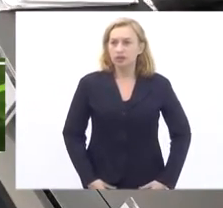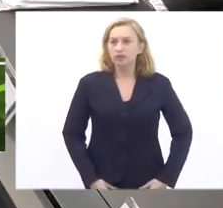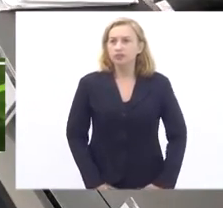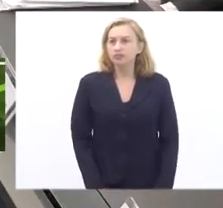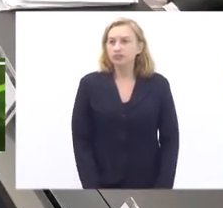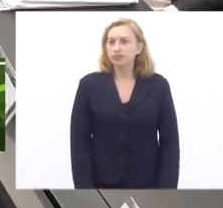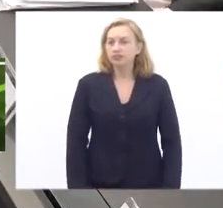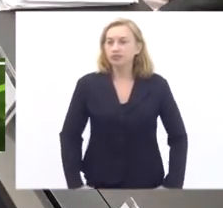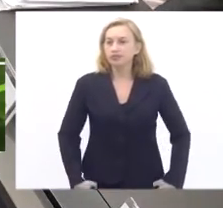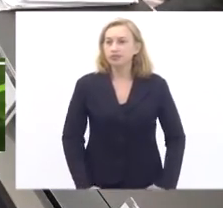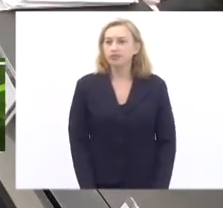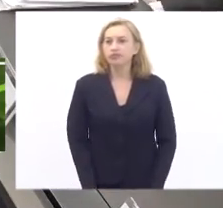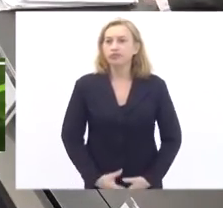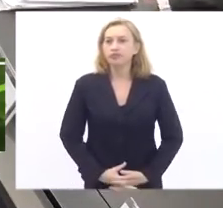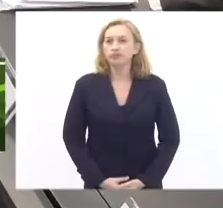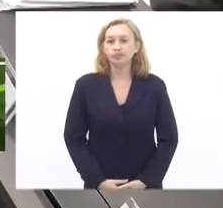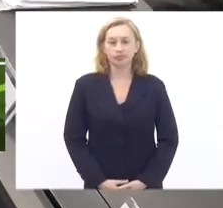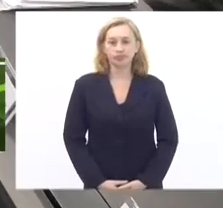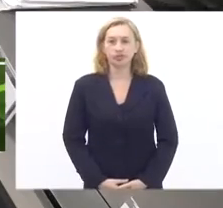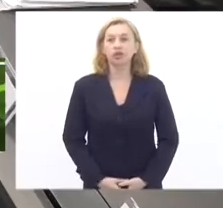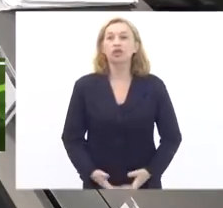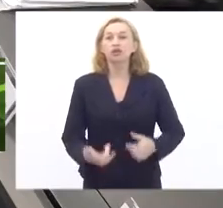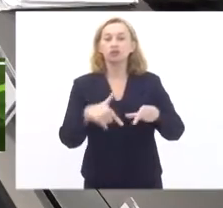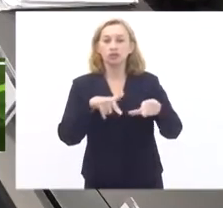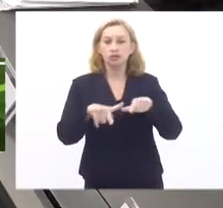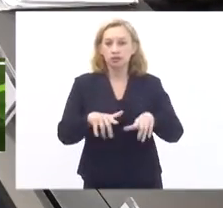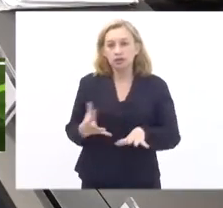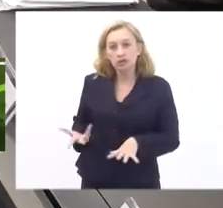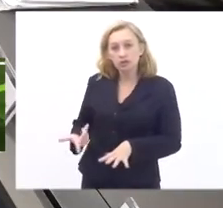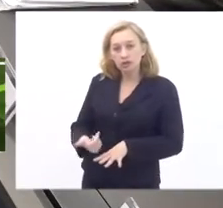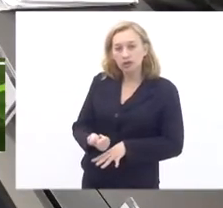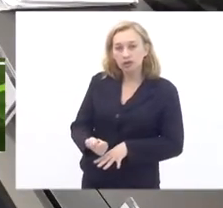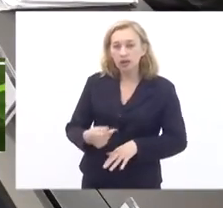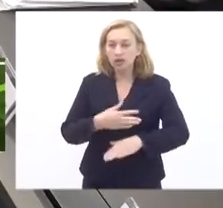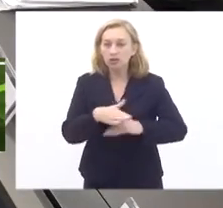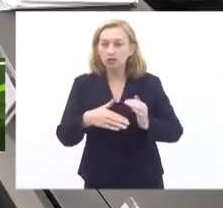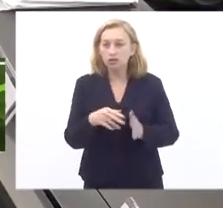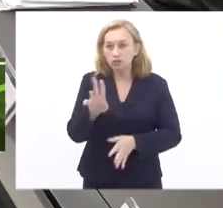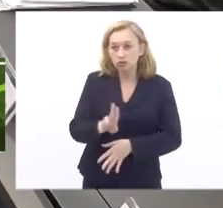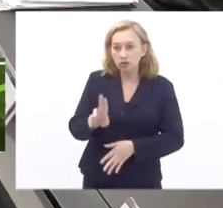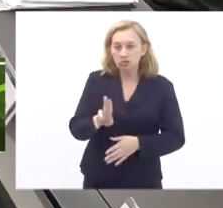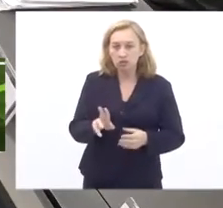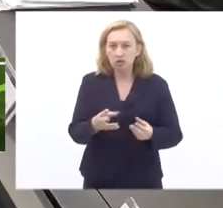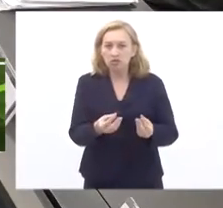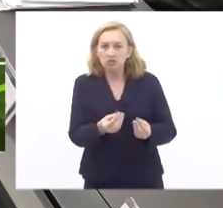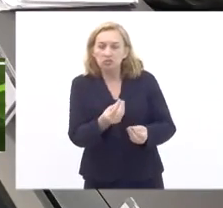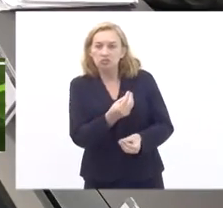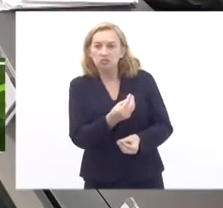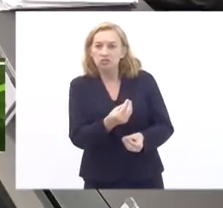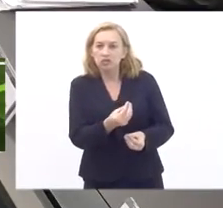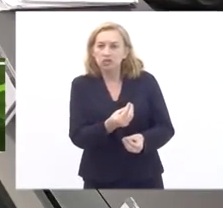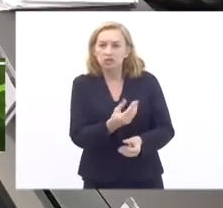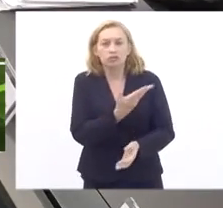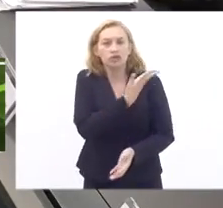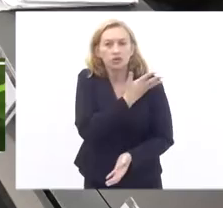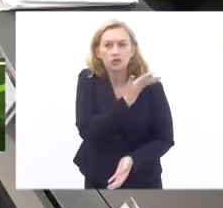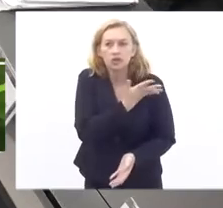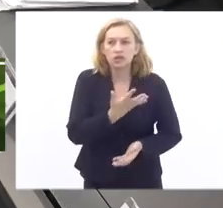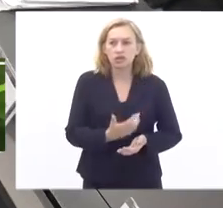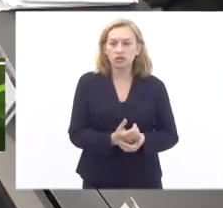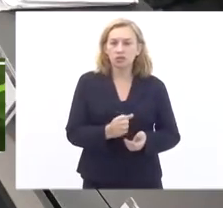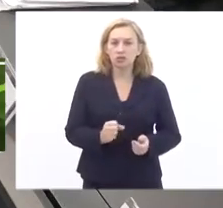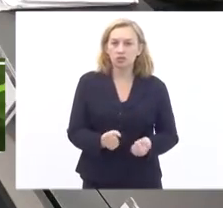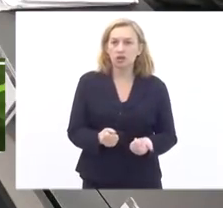serviço adequado ao pleno atendimento aos usuários, sem qualquer tipo de discriminação, sem incorrer em abuso de